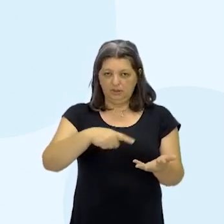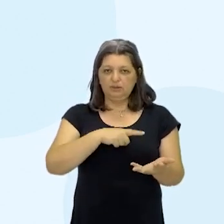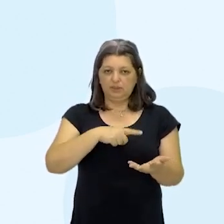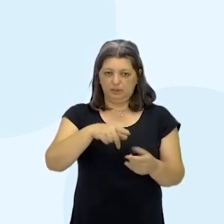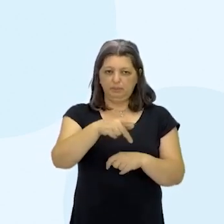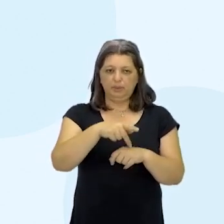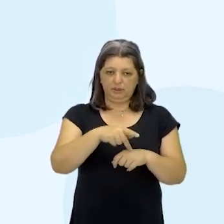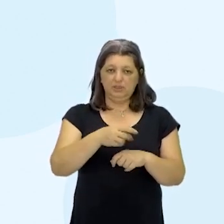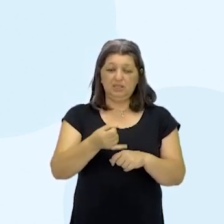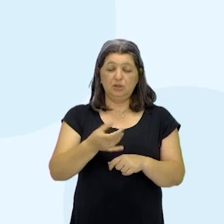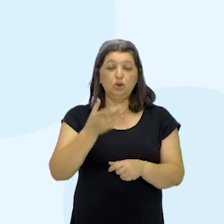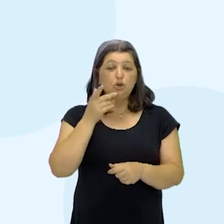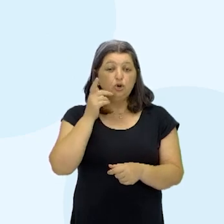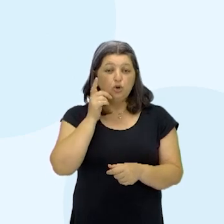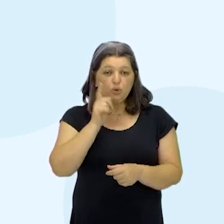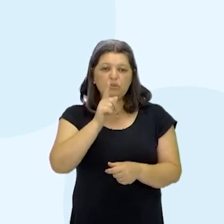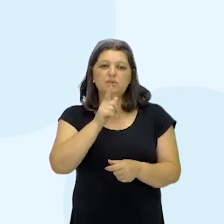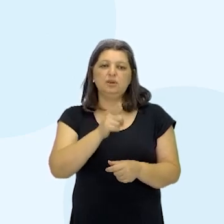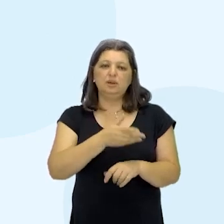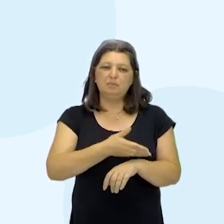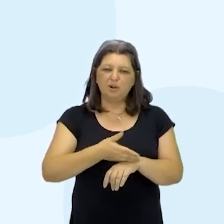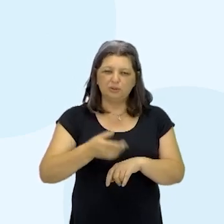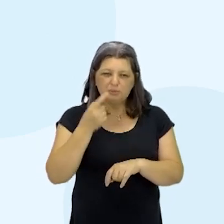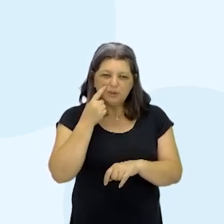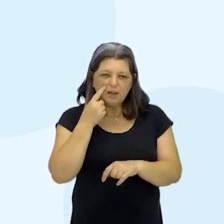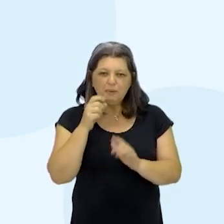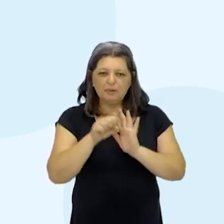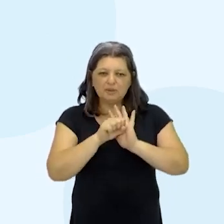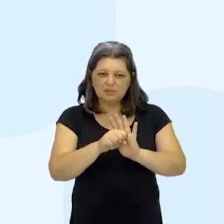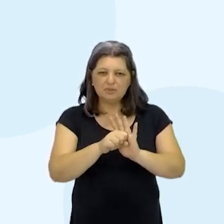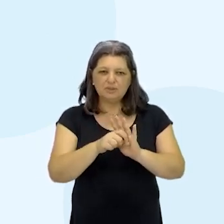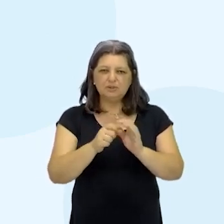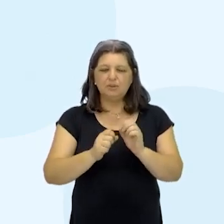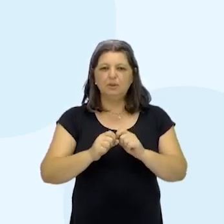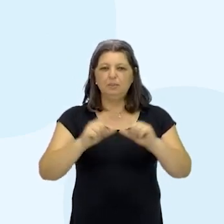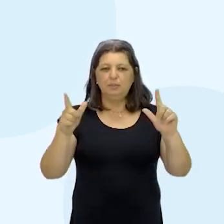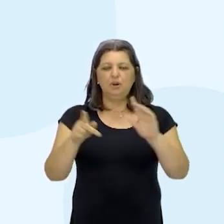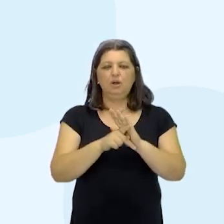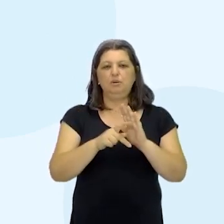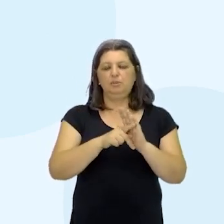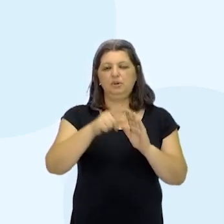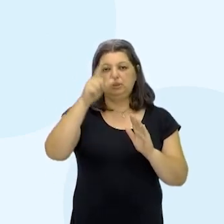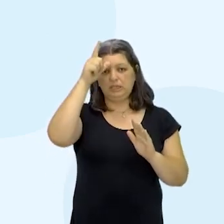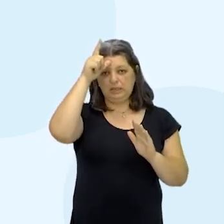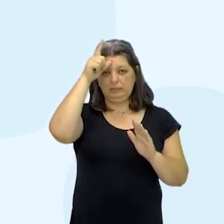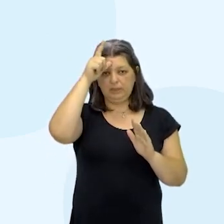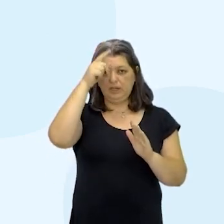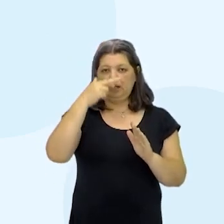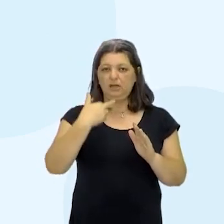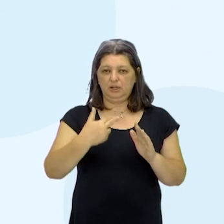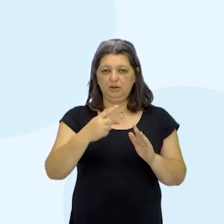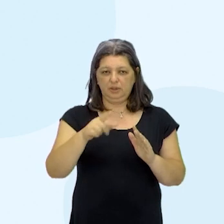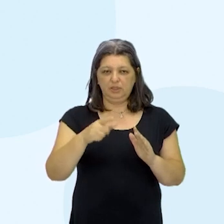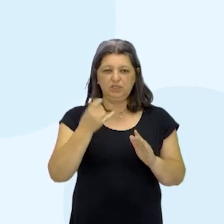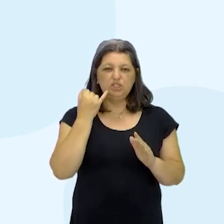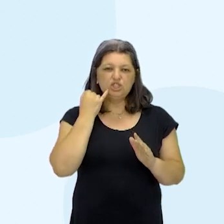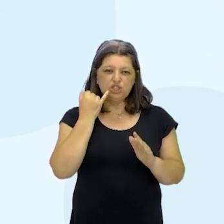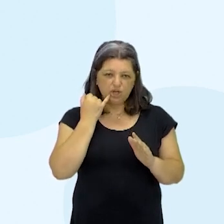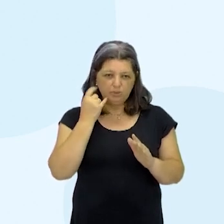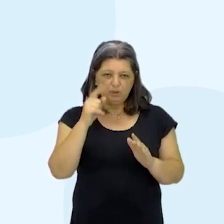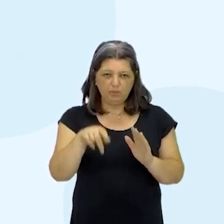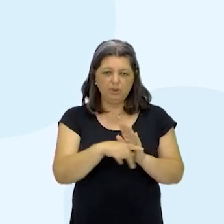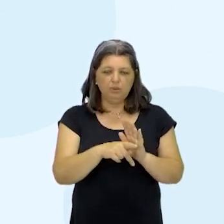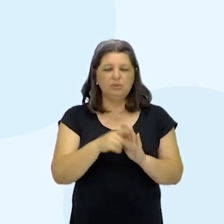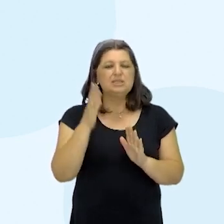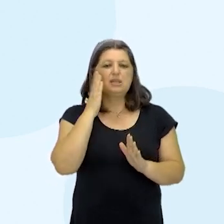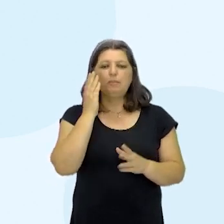você conseguir se acostumar com esses símbolozinhos, quando você abrir um dicionário de alemão, por exemplo, você vai começar a entender, saber como é que